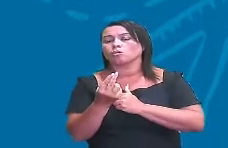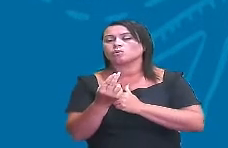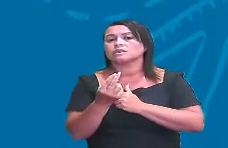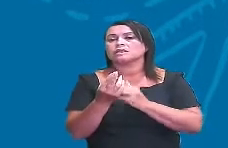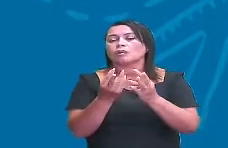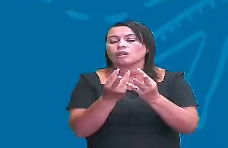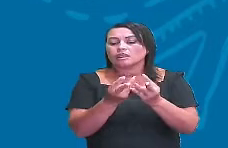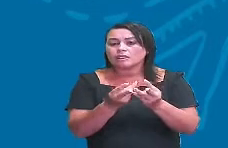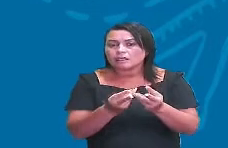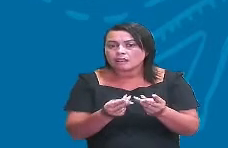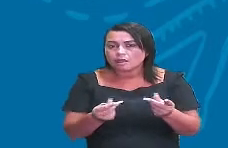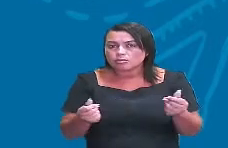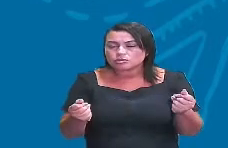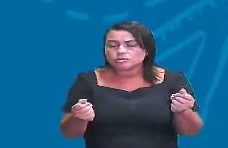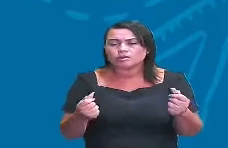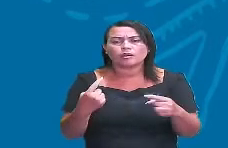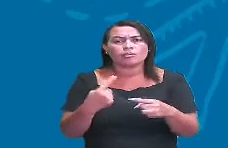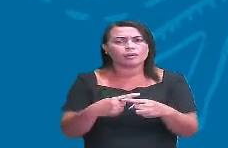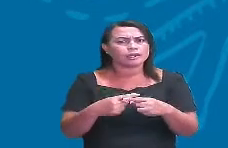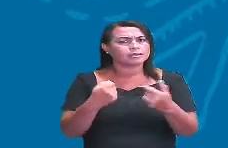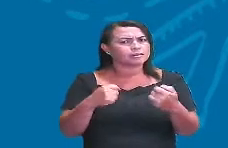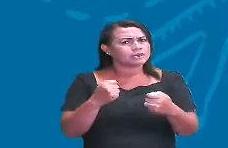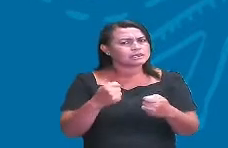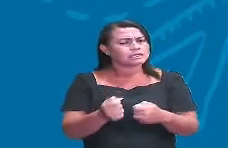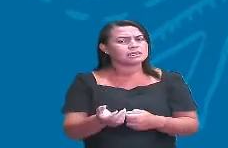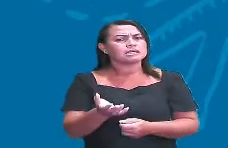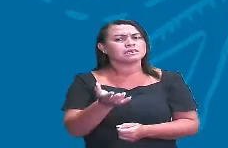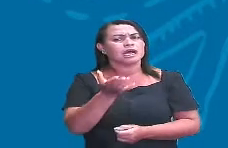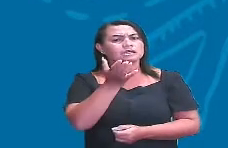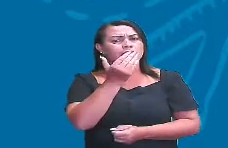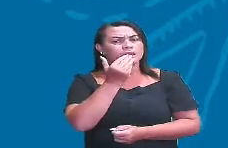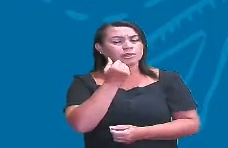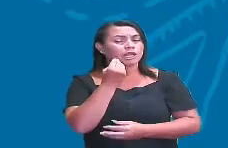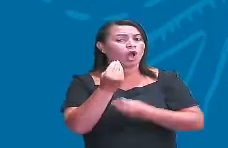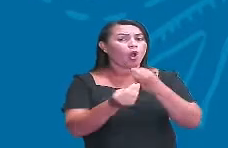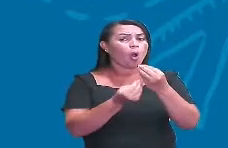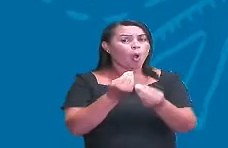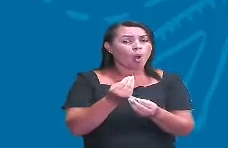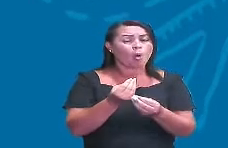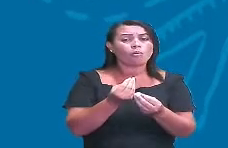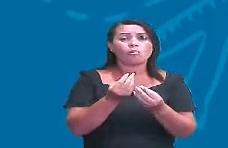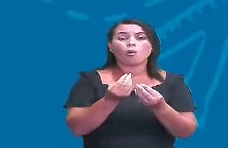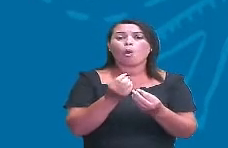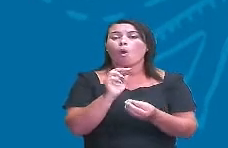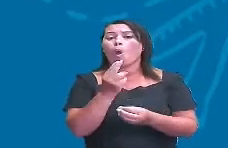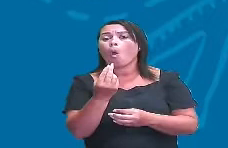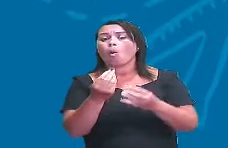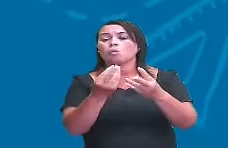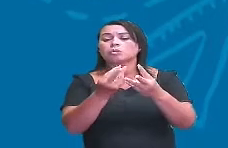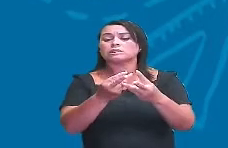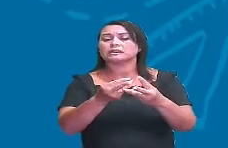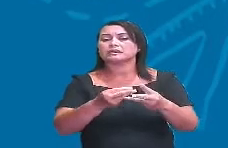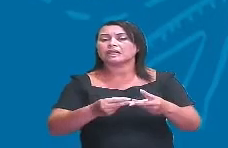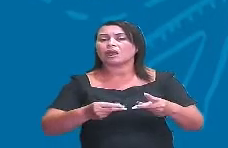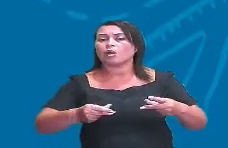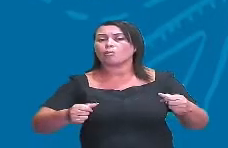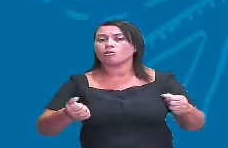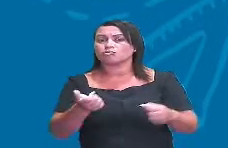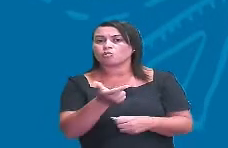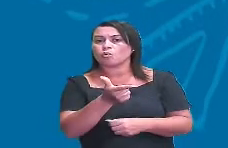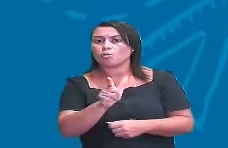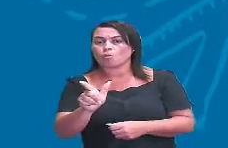heterotróficos, eles precisam se alimentar consumindo, certo? Ou decompondo outros